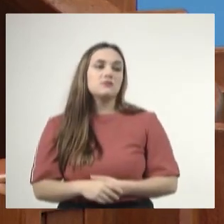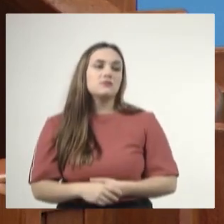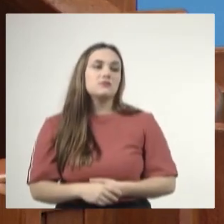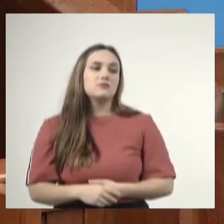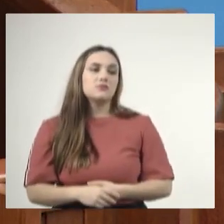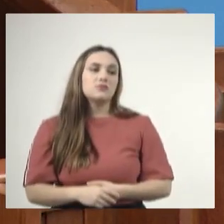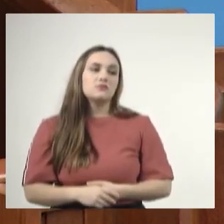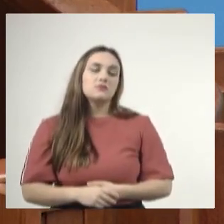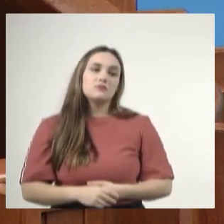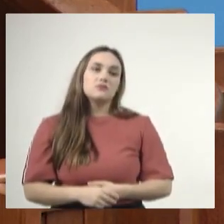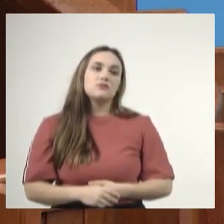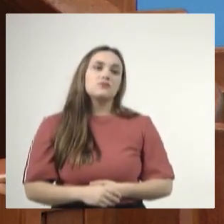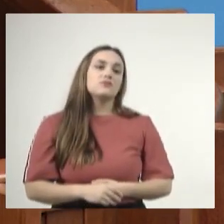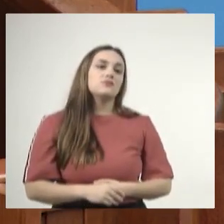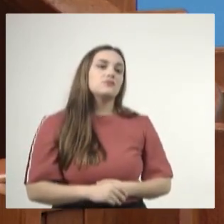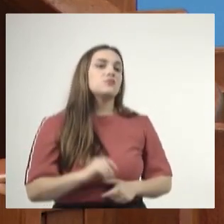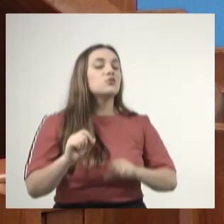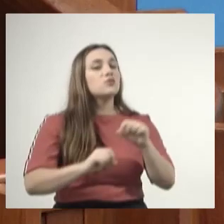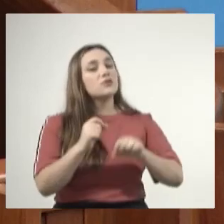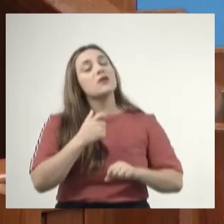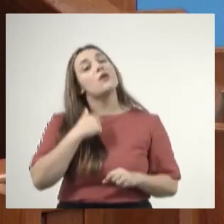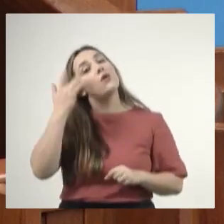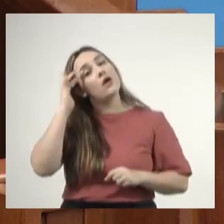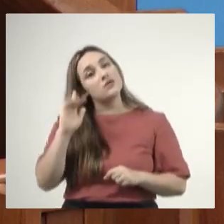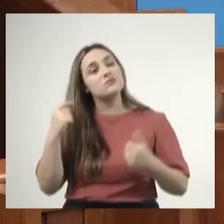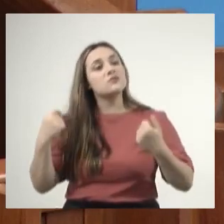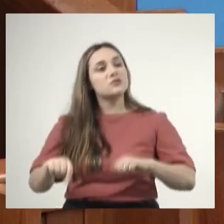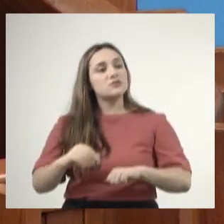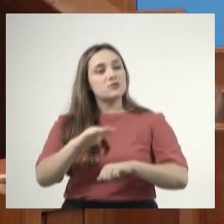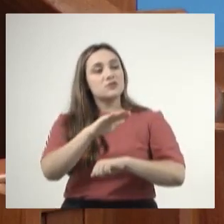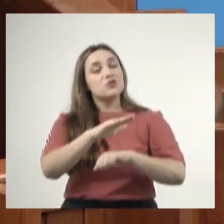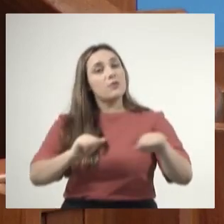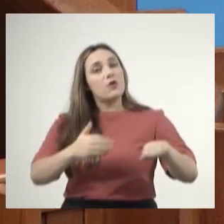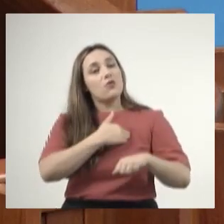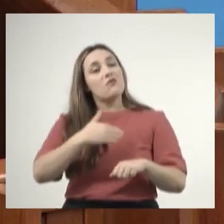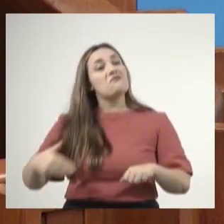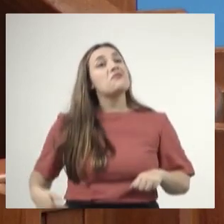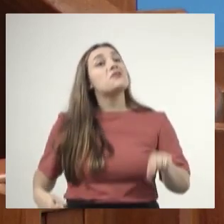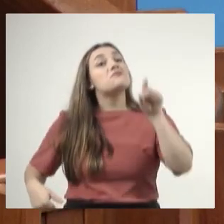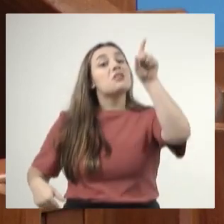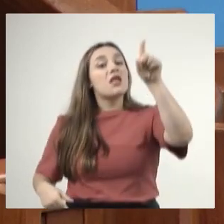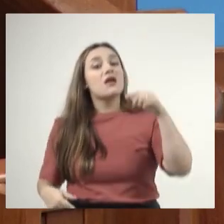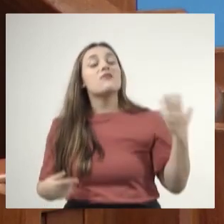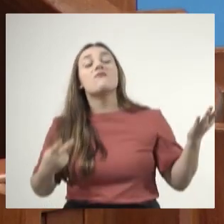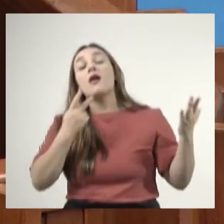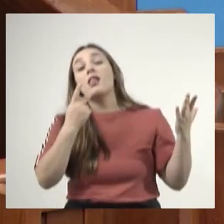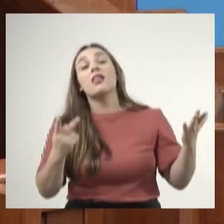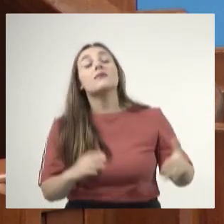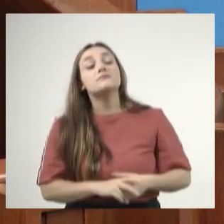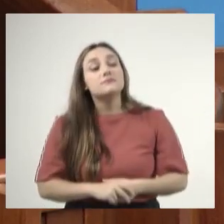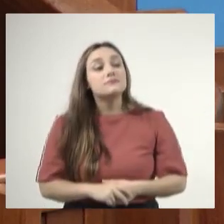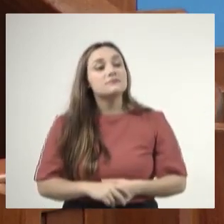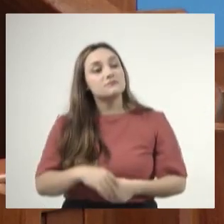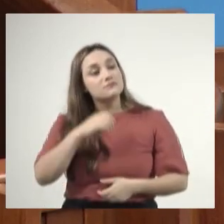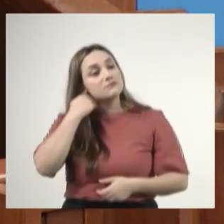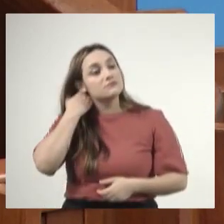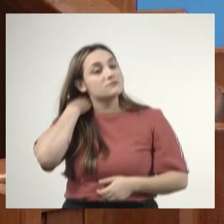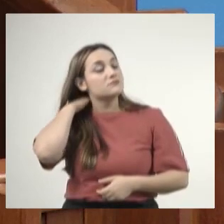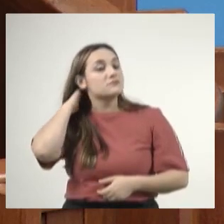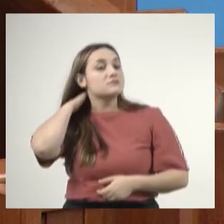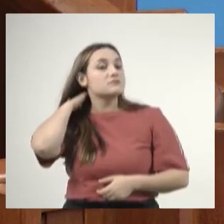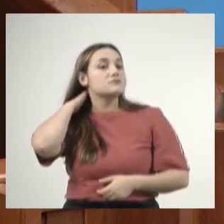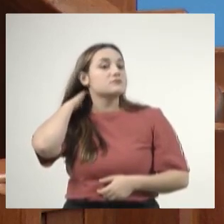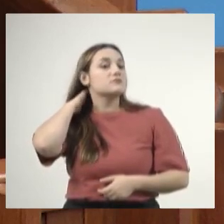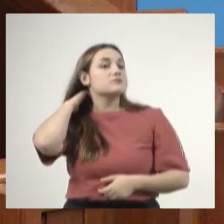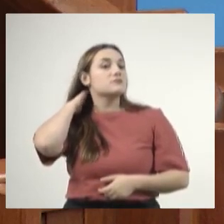visão, nós tínhamos que chamar o governo que aí está e dizer para esse governo: Eduardo